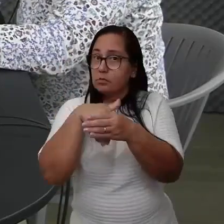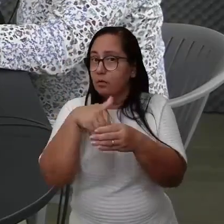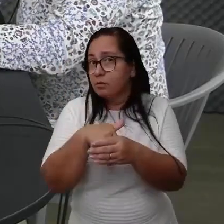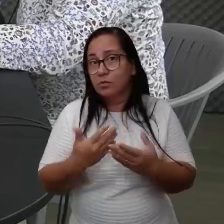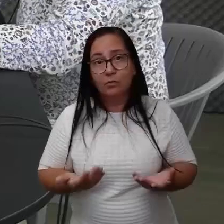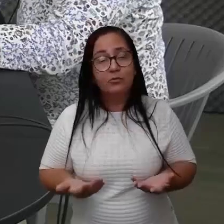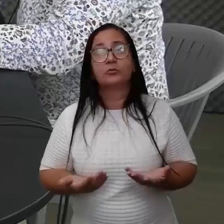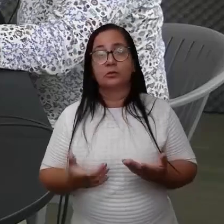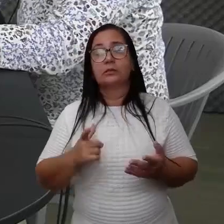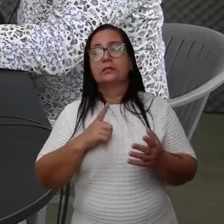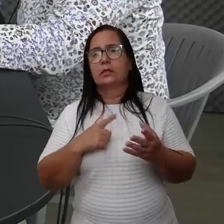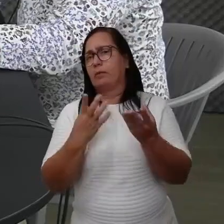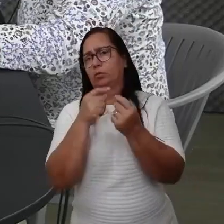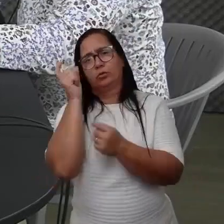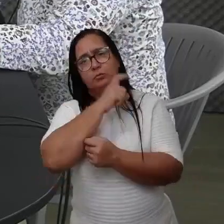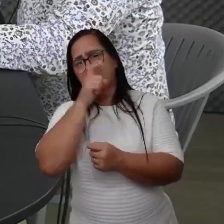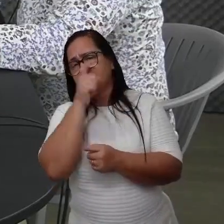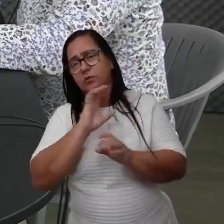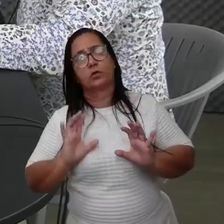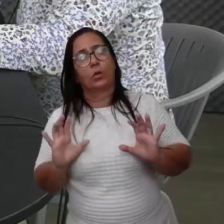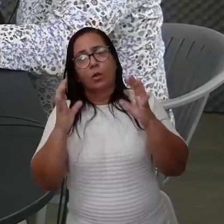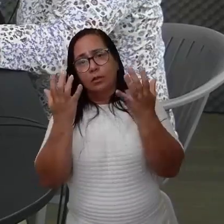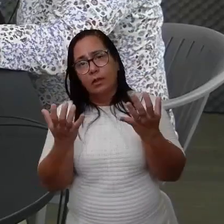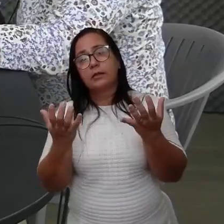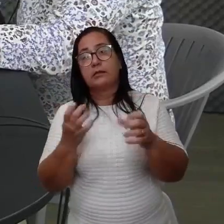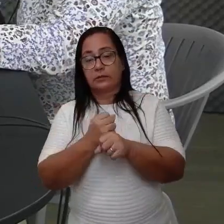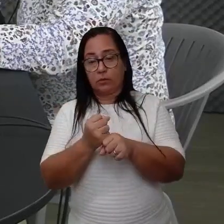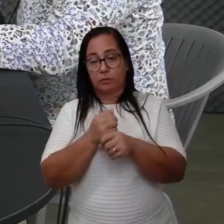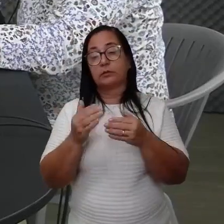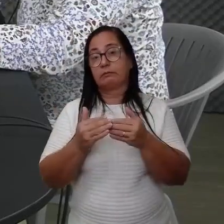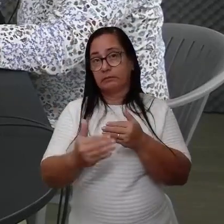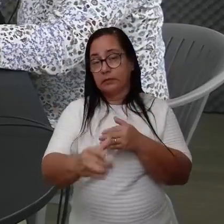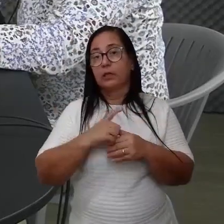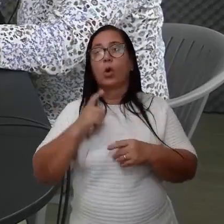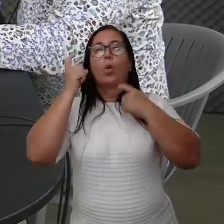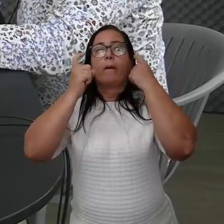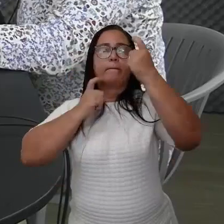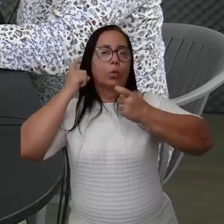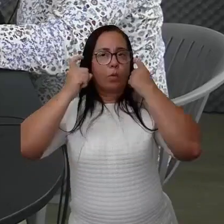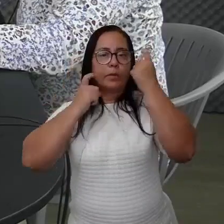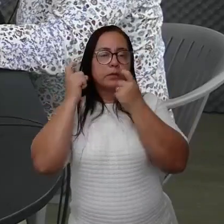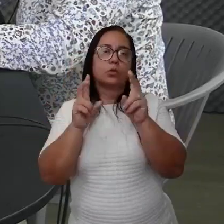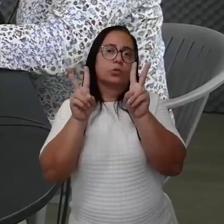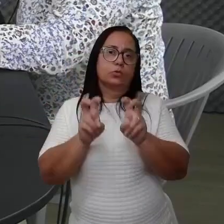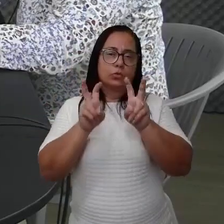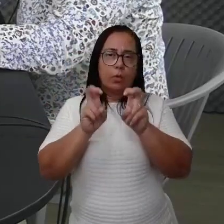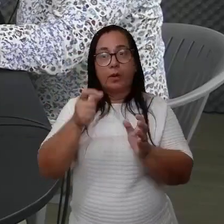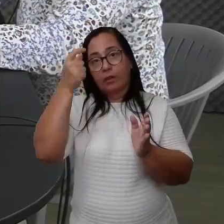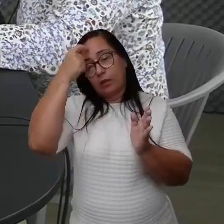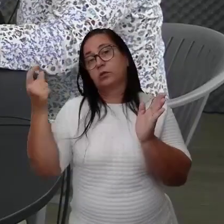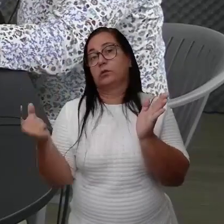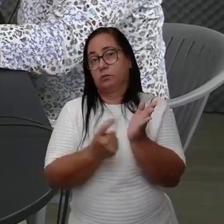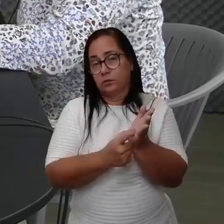com uma série de fake news que aparecem. Inclusive, para esse ano, a gente tem uma preocupação em relação à inteligência artificial